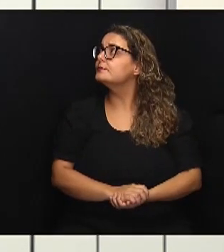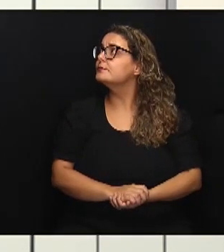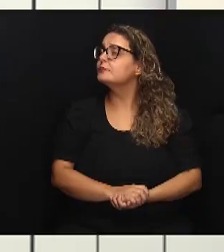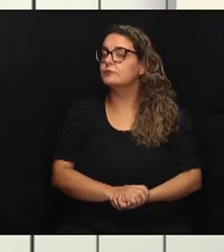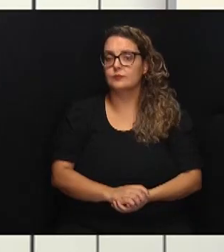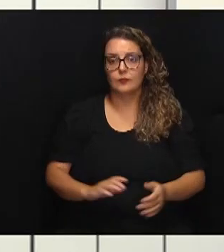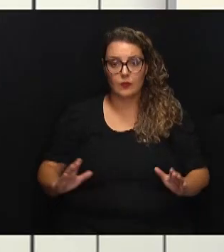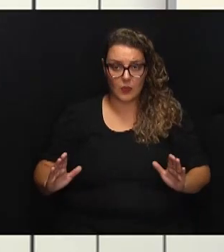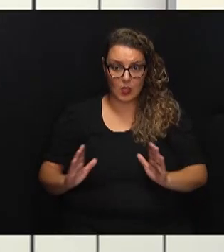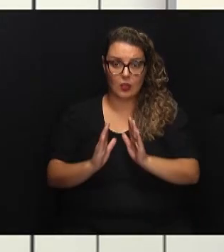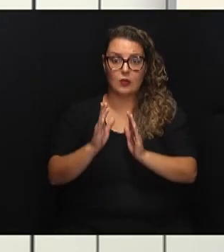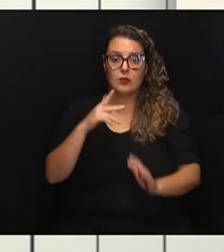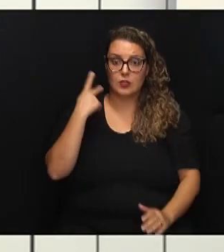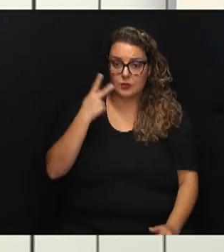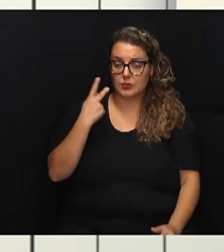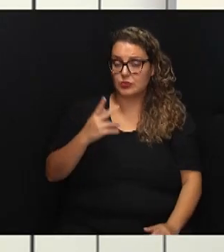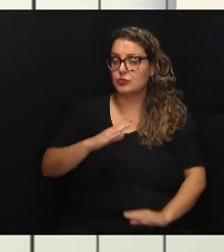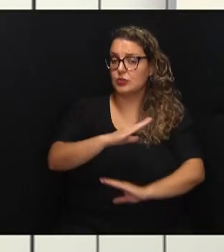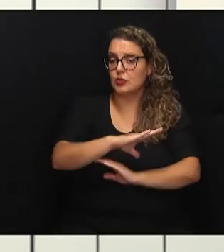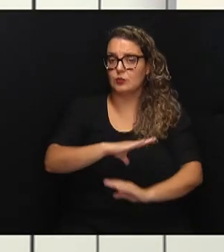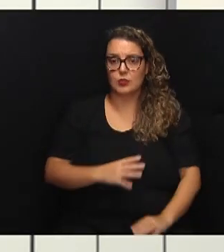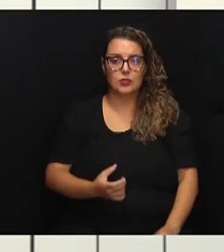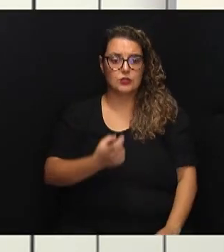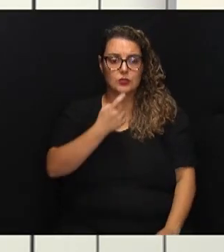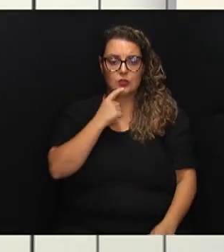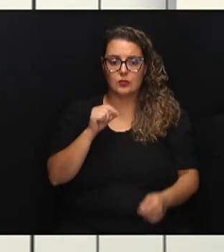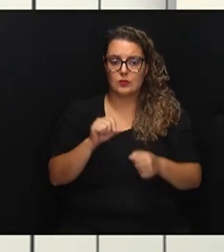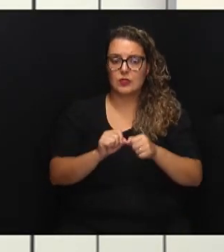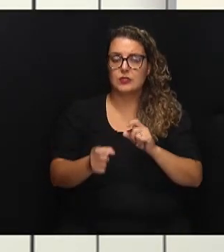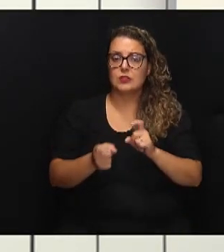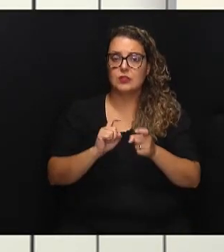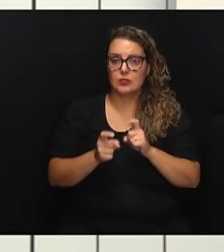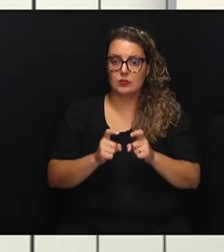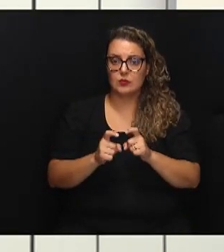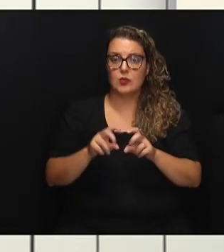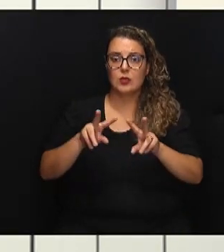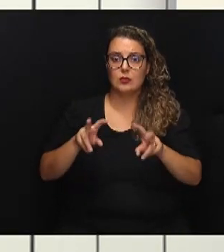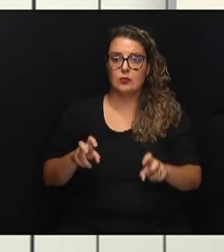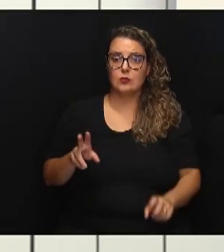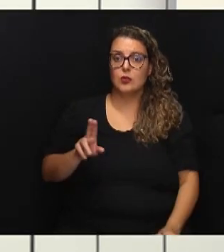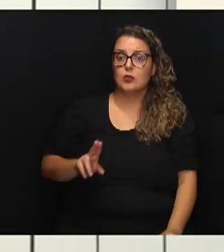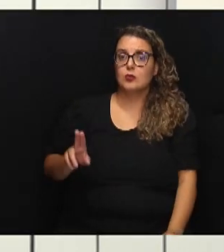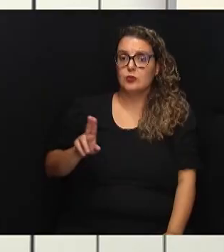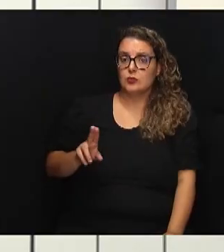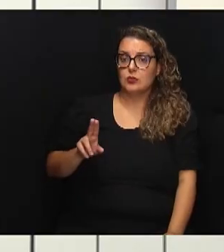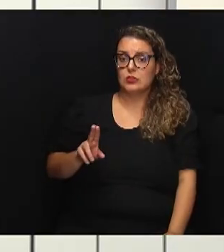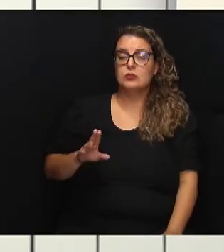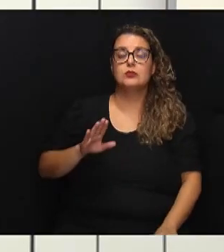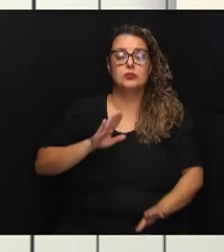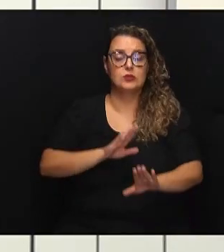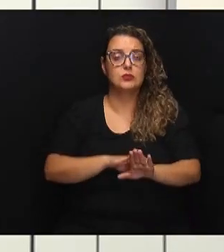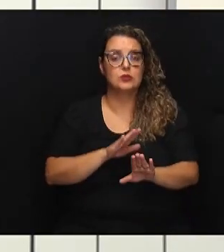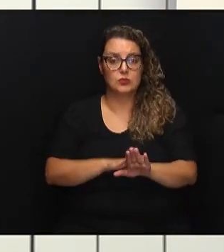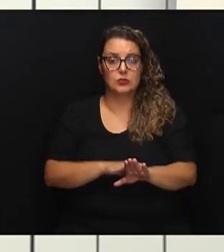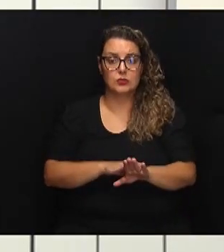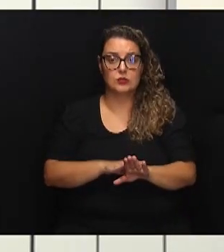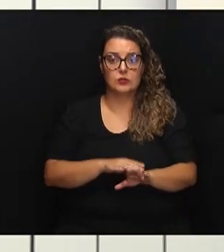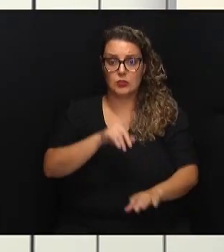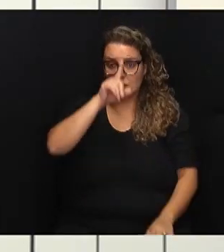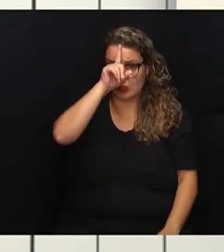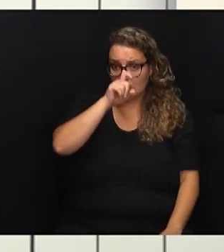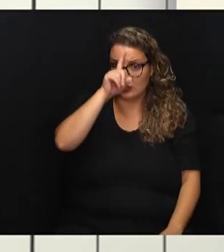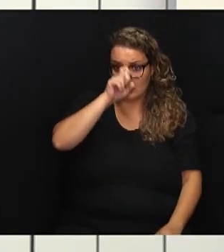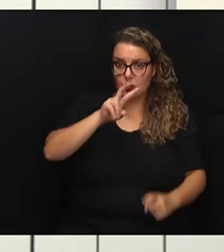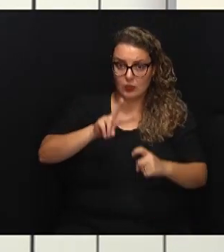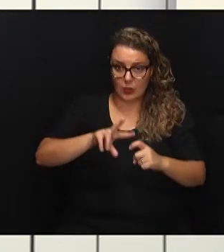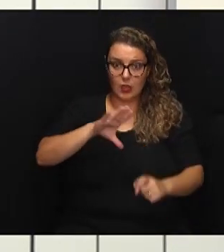Frente Parlamentar da Câmara de Campinas realiza reunião sobre a implantação e o funcionamento de hospital